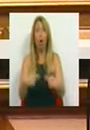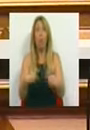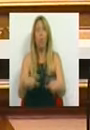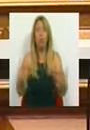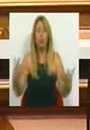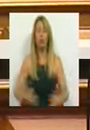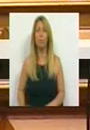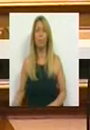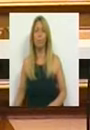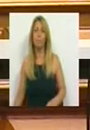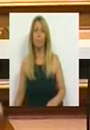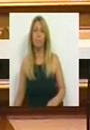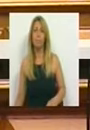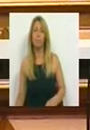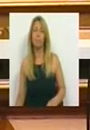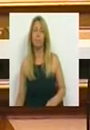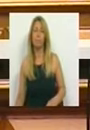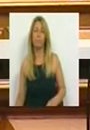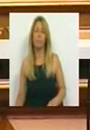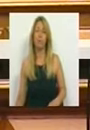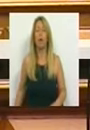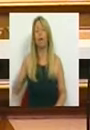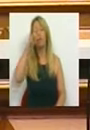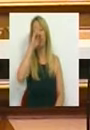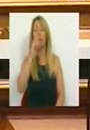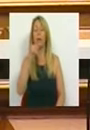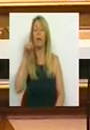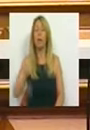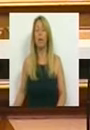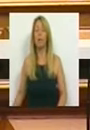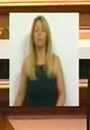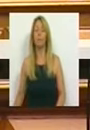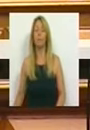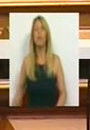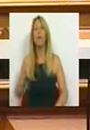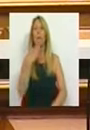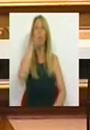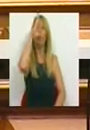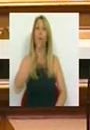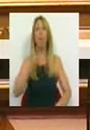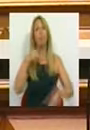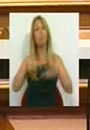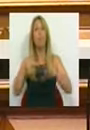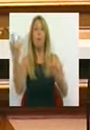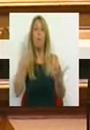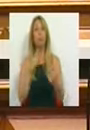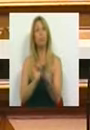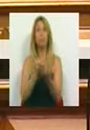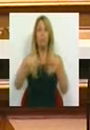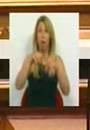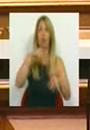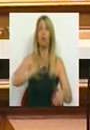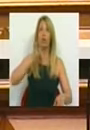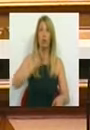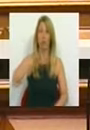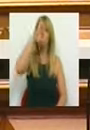através de resolução, pedir ao Governo que urgentemente resolvesse, e em audição da Sra. Ministra disse-nos que estava a estudar a questão, não só